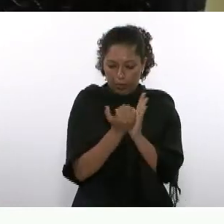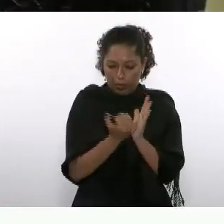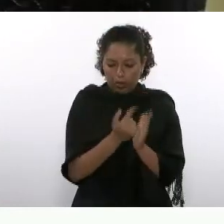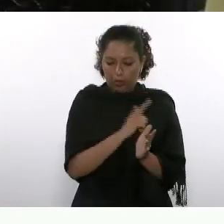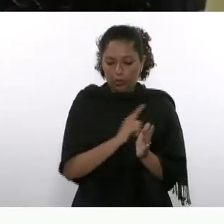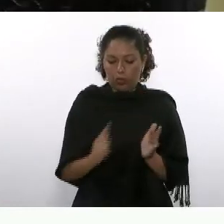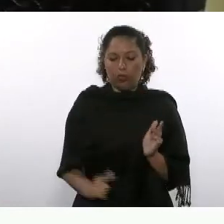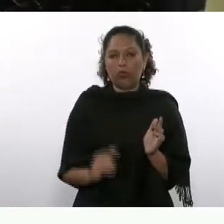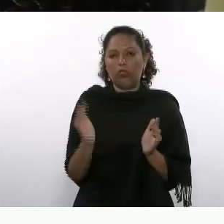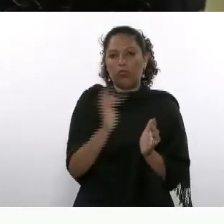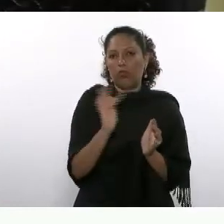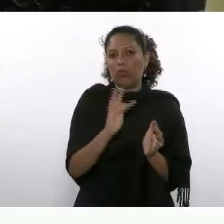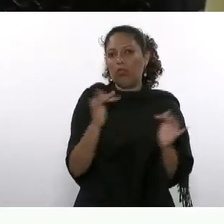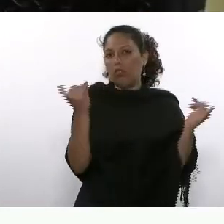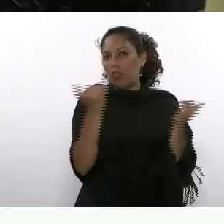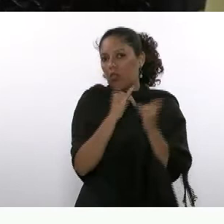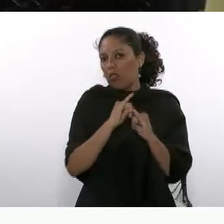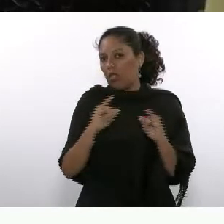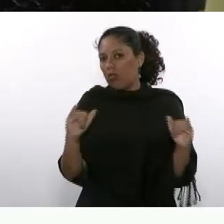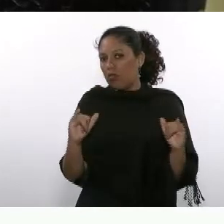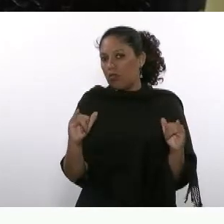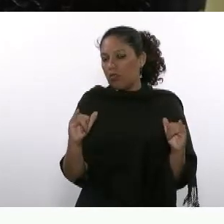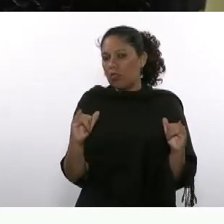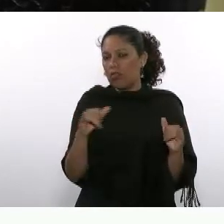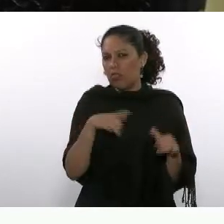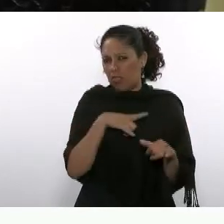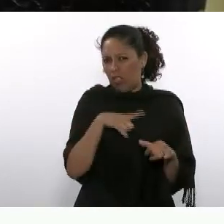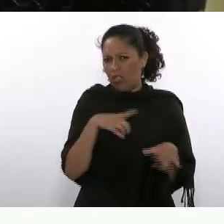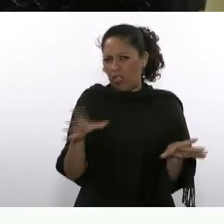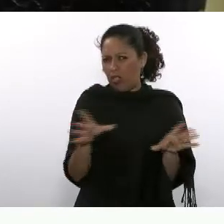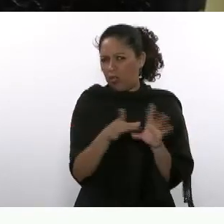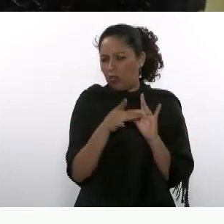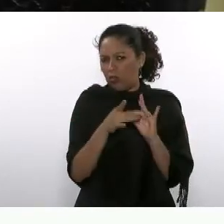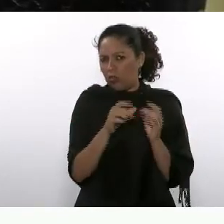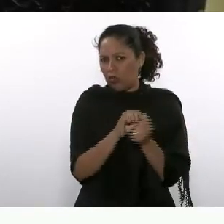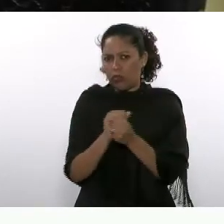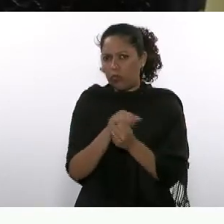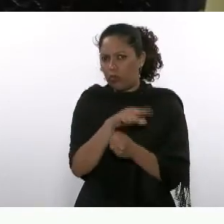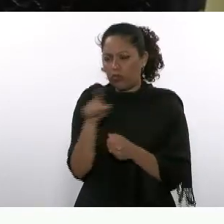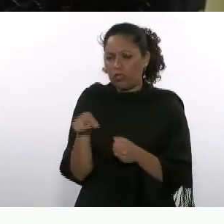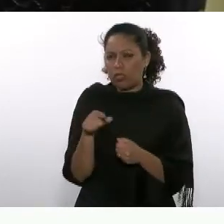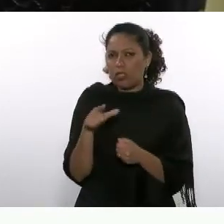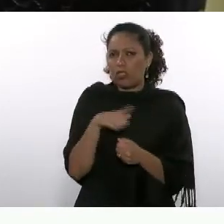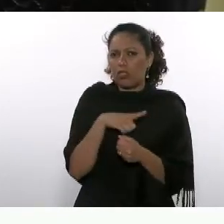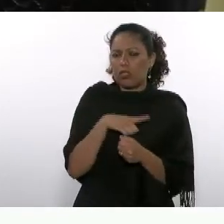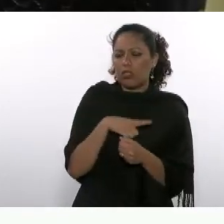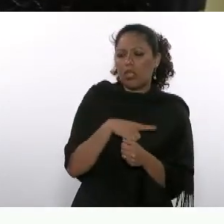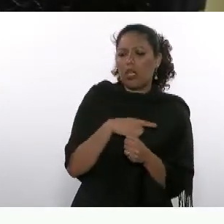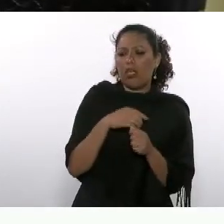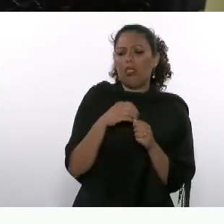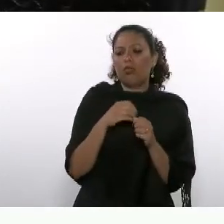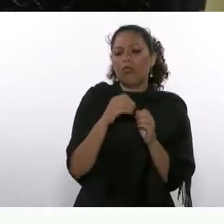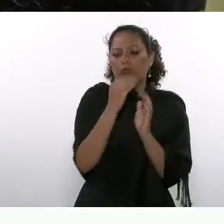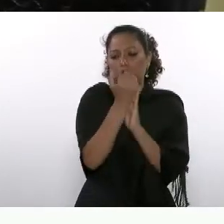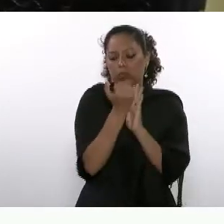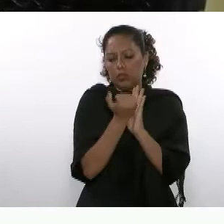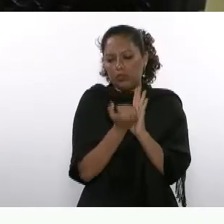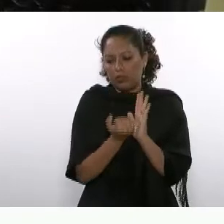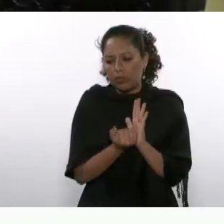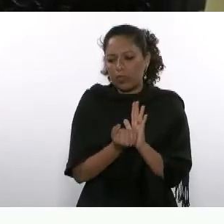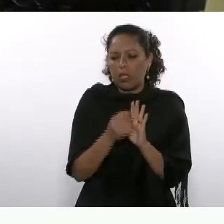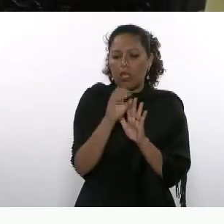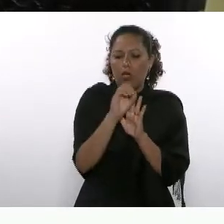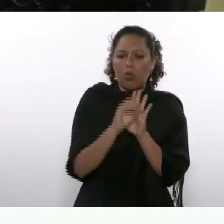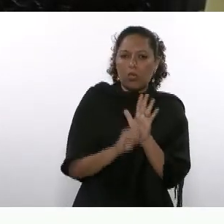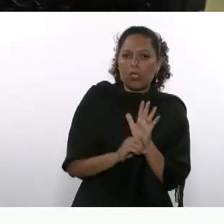de sinalização. Existe interlocução com essa ou previsão orçamentária ou algo premente que a gente